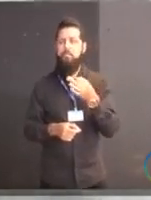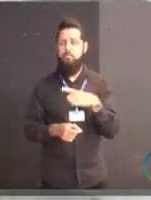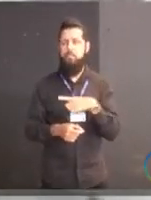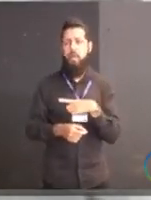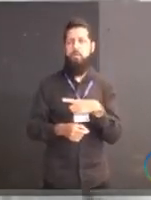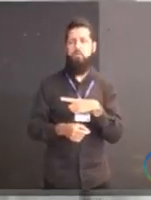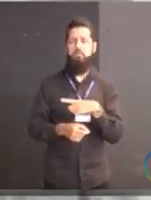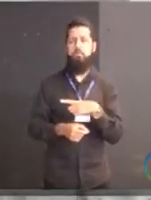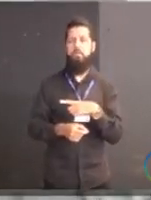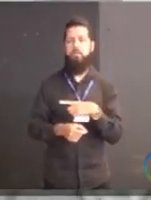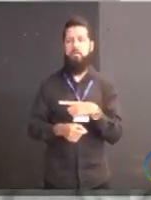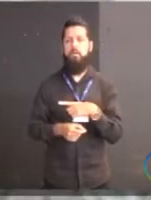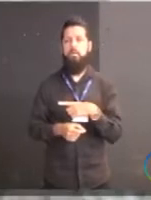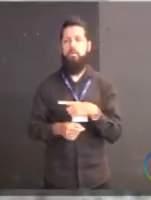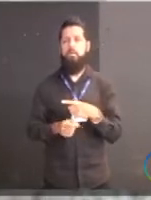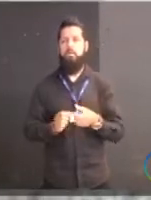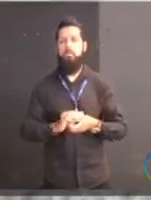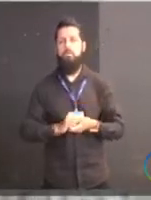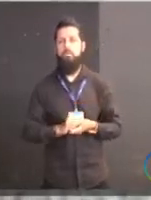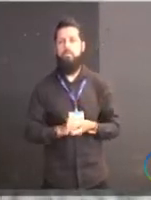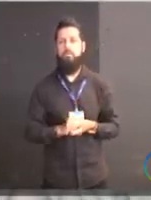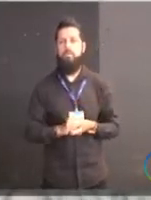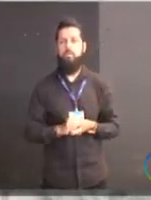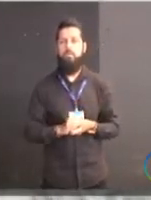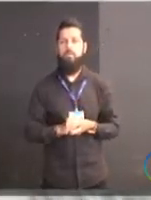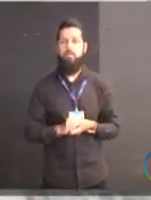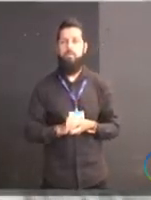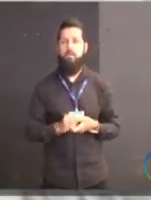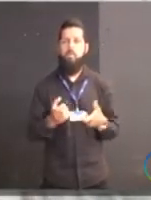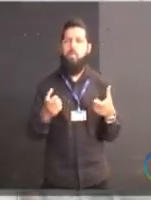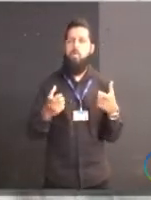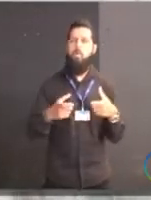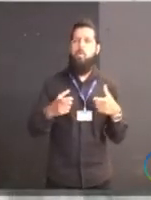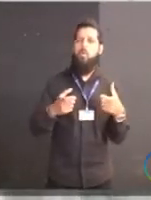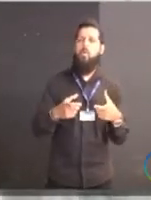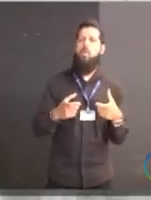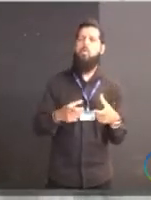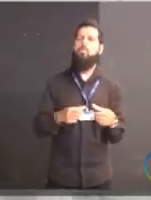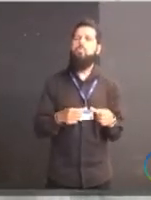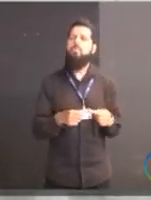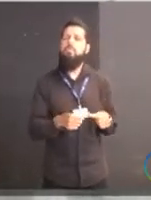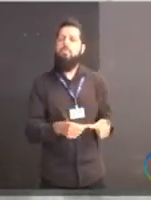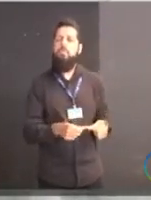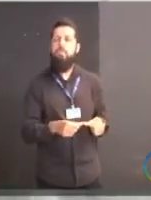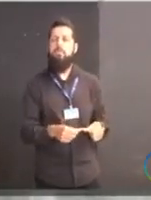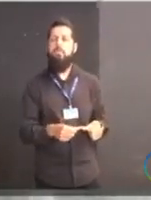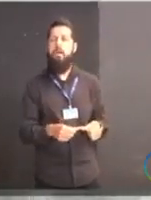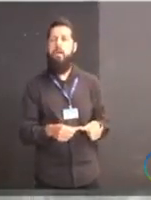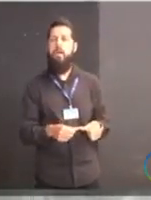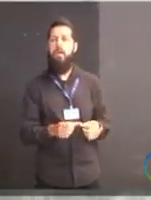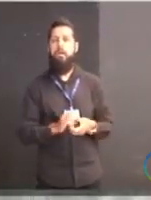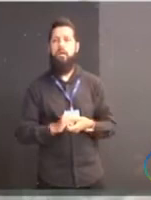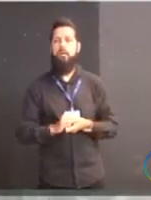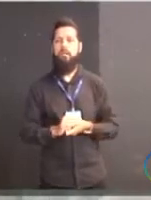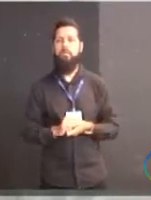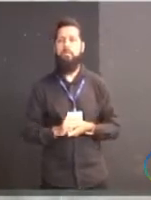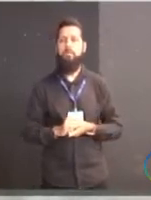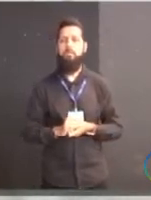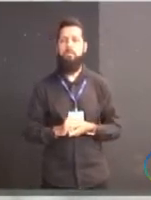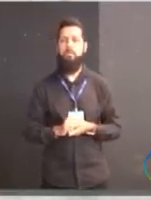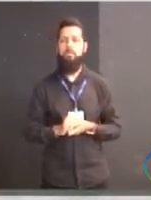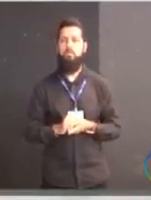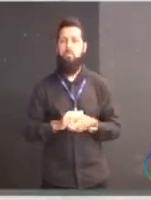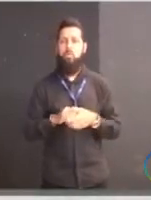1965, perguntei a ele onde estavam aqueles companheiros de Allan Kardec que